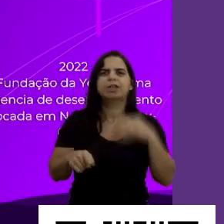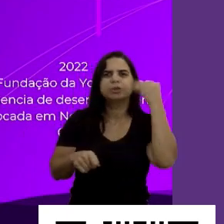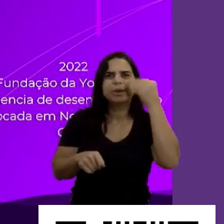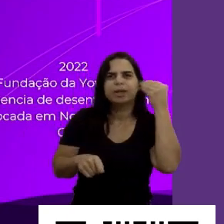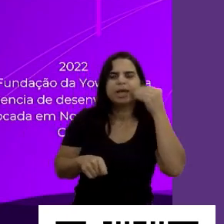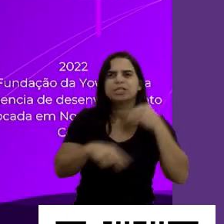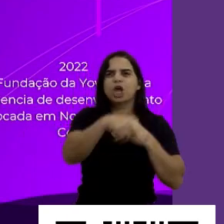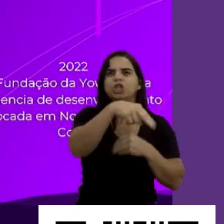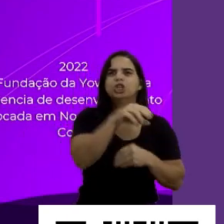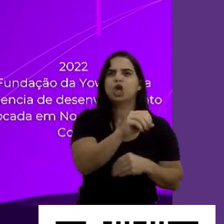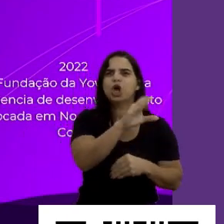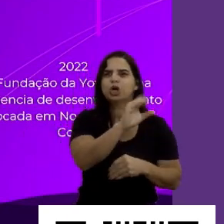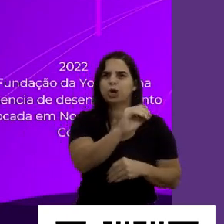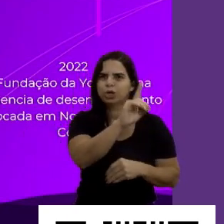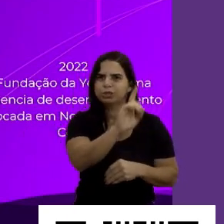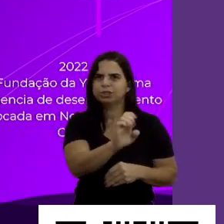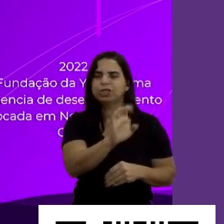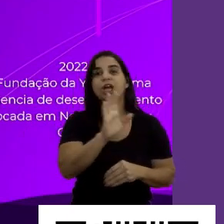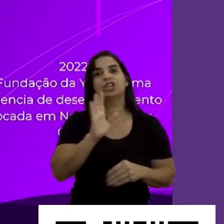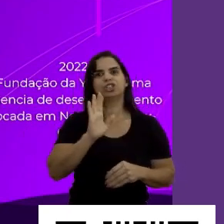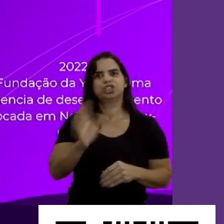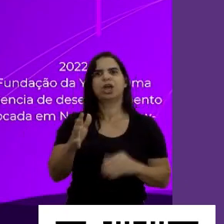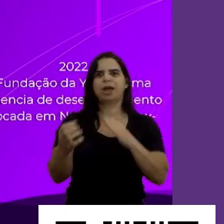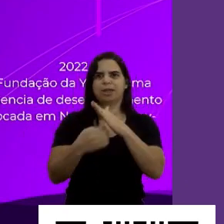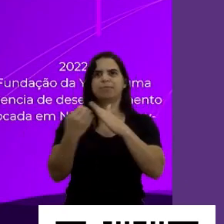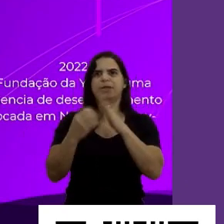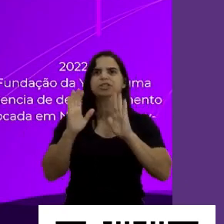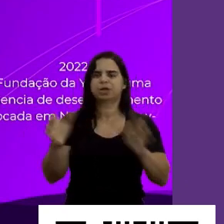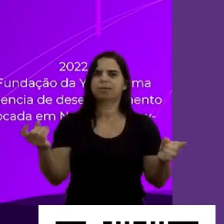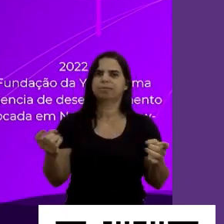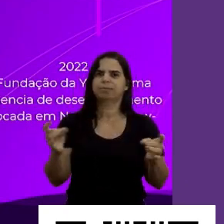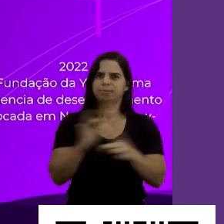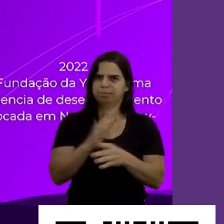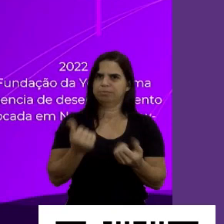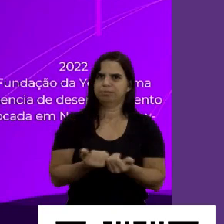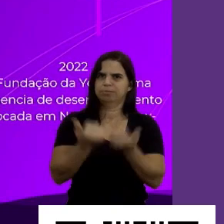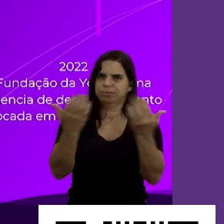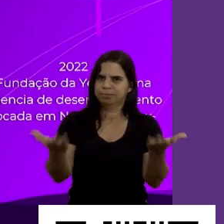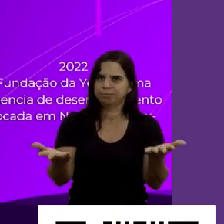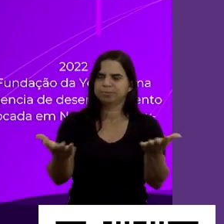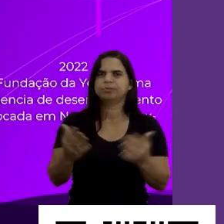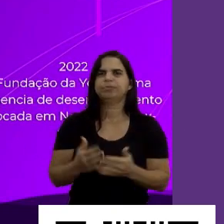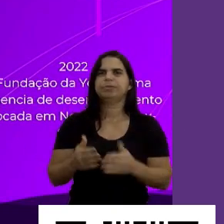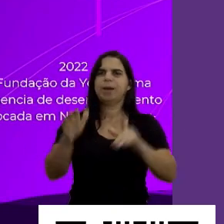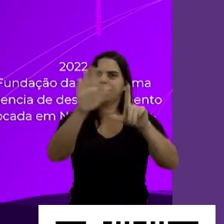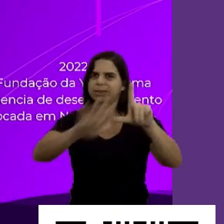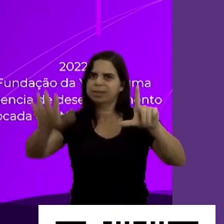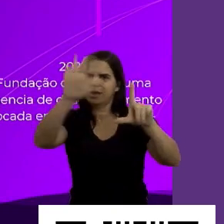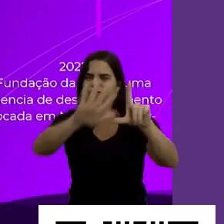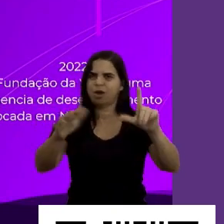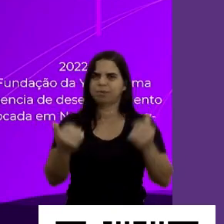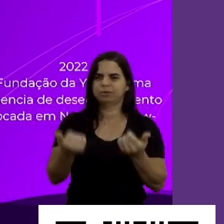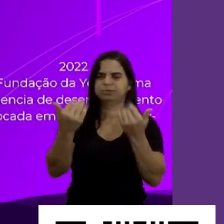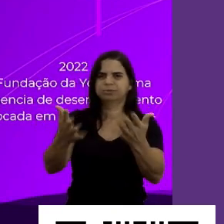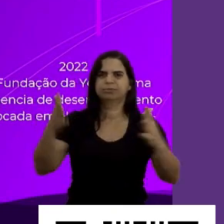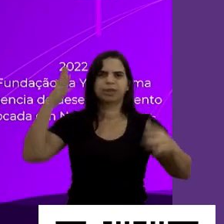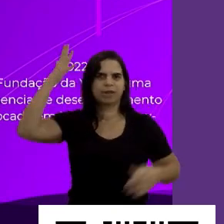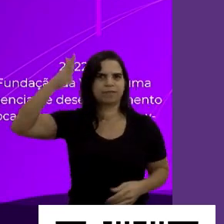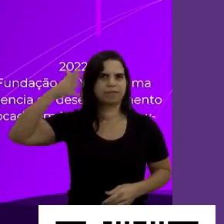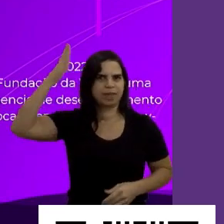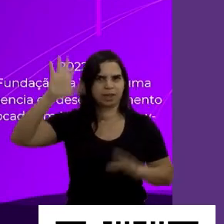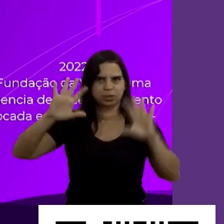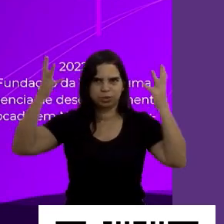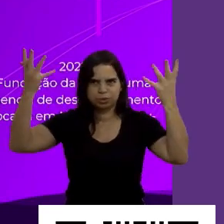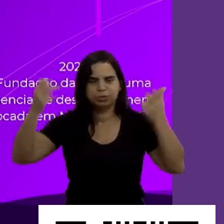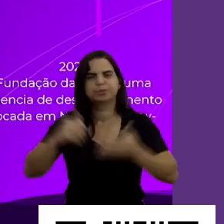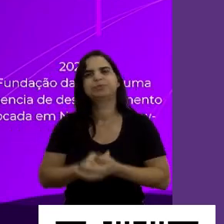porque a empresa já estava lançada a plataforma que a gente tinha feito para os eventos E aí